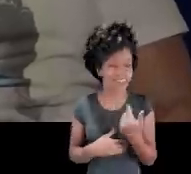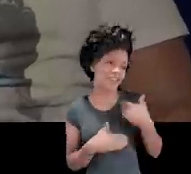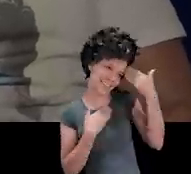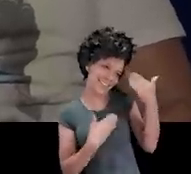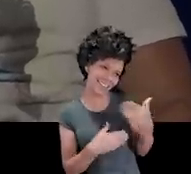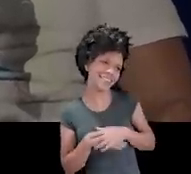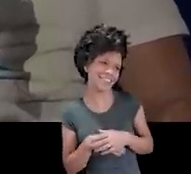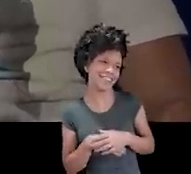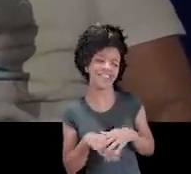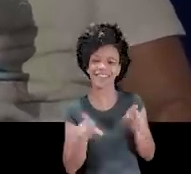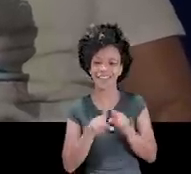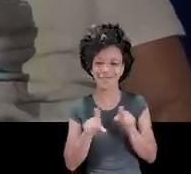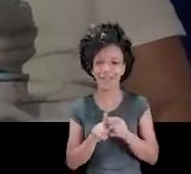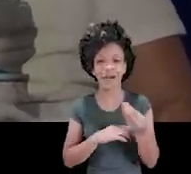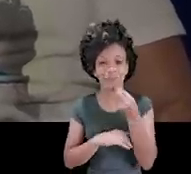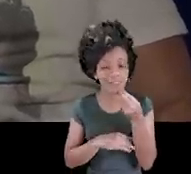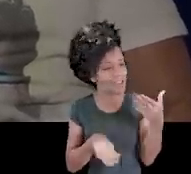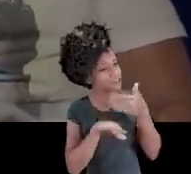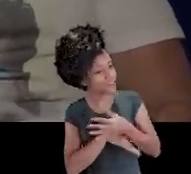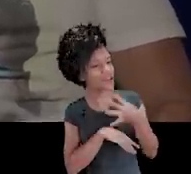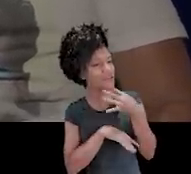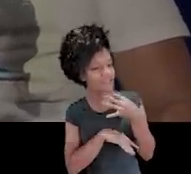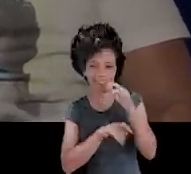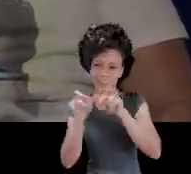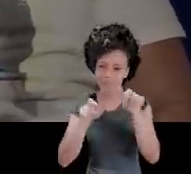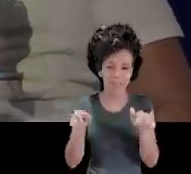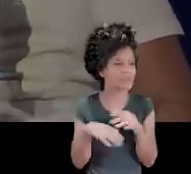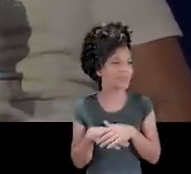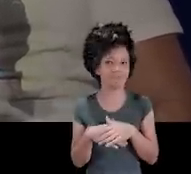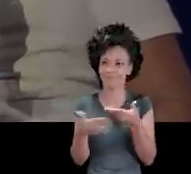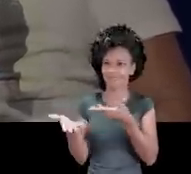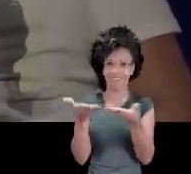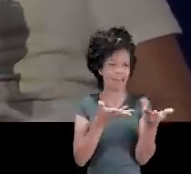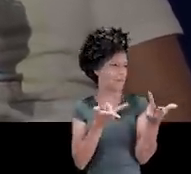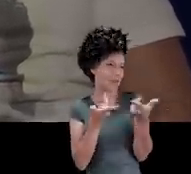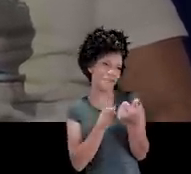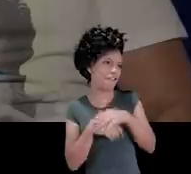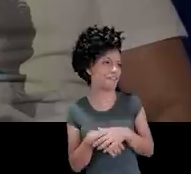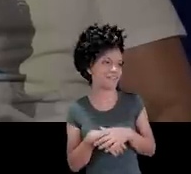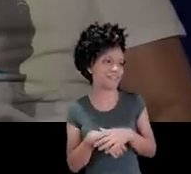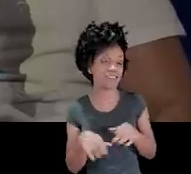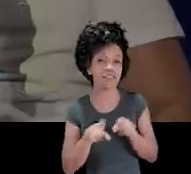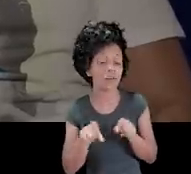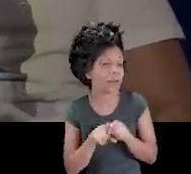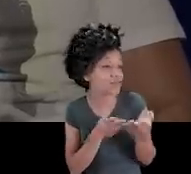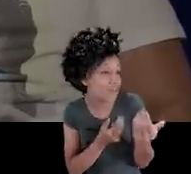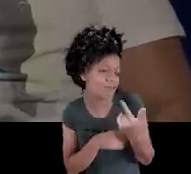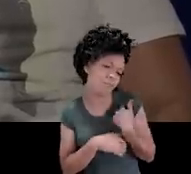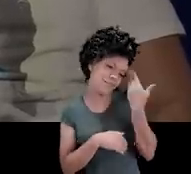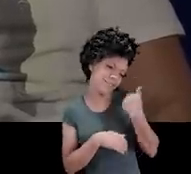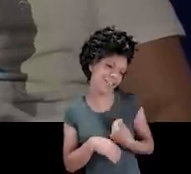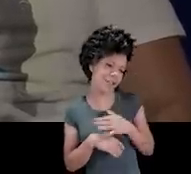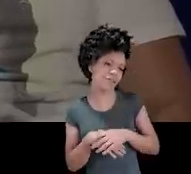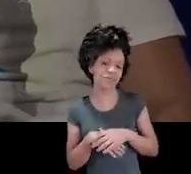pelo crédito, agradeço aí a oportunidade de poder conhecer essa moçada maravilhosa. Eu digo moçada porque eu tô que